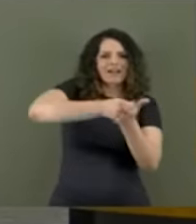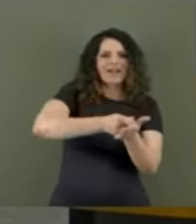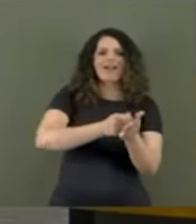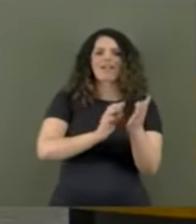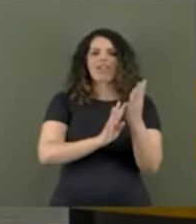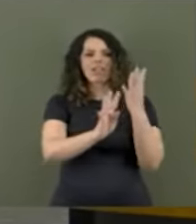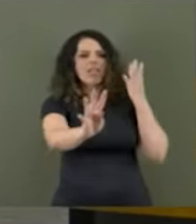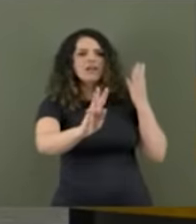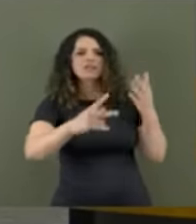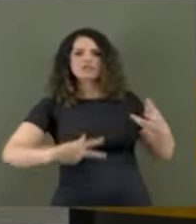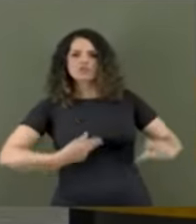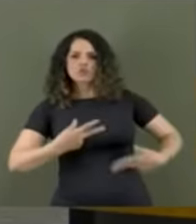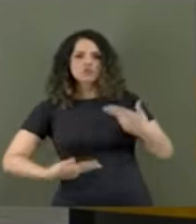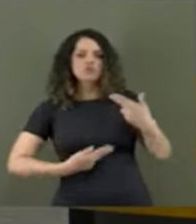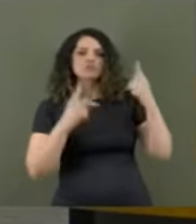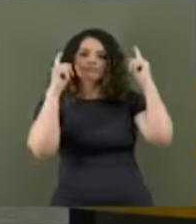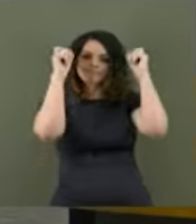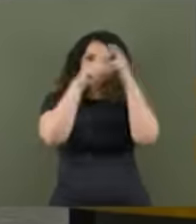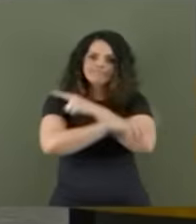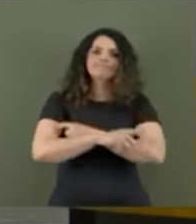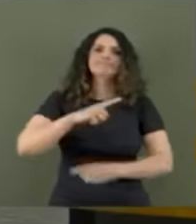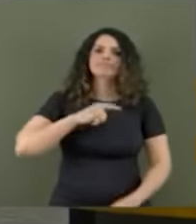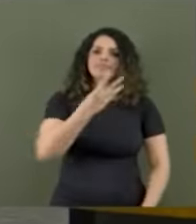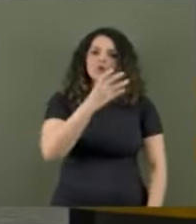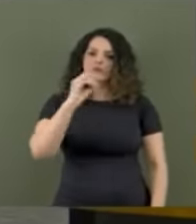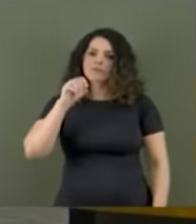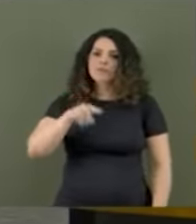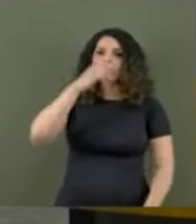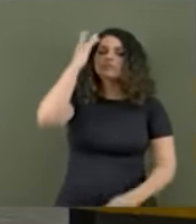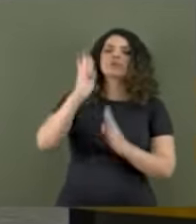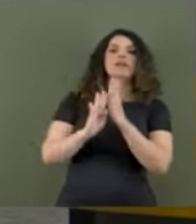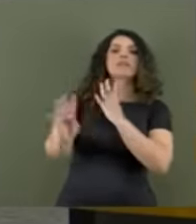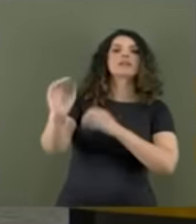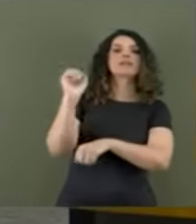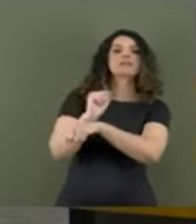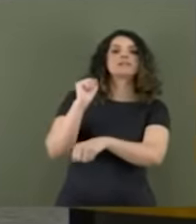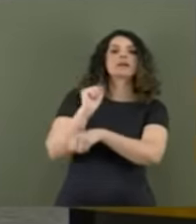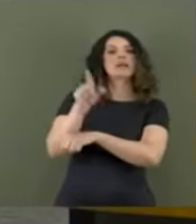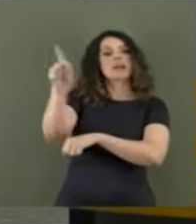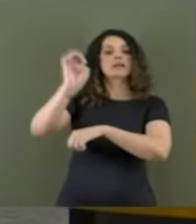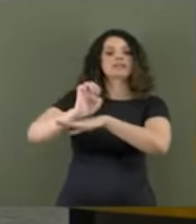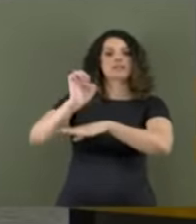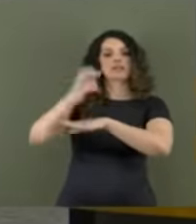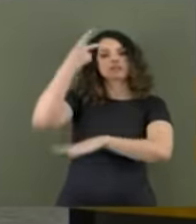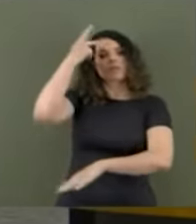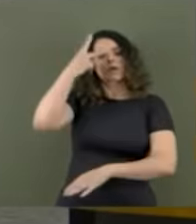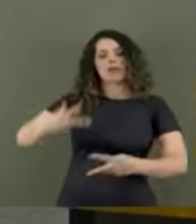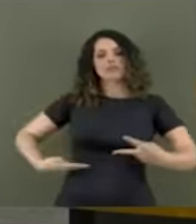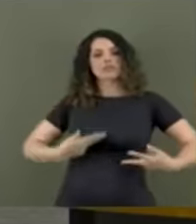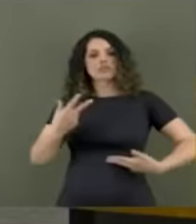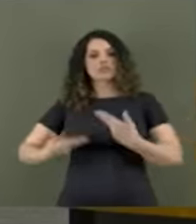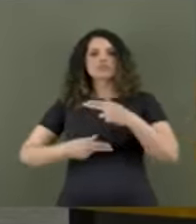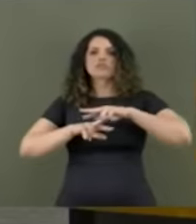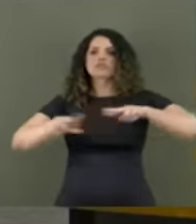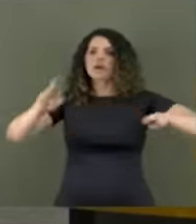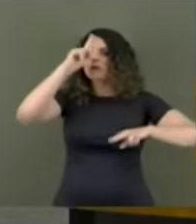cirurgias como a gente tem hoje mais de 400.000 pessoas esperando só na cidade de São Paulo para fazer uma cirurgia e diversos